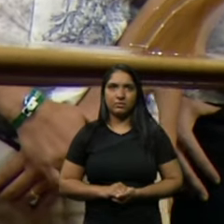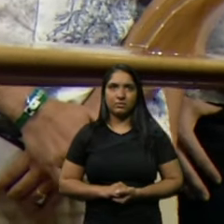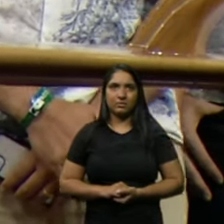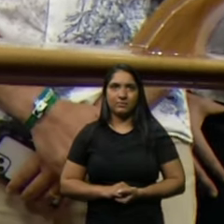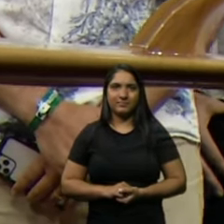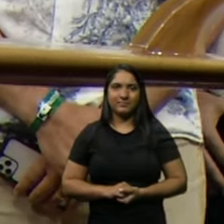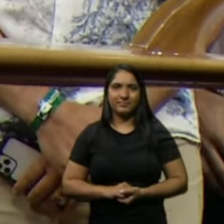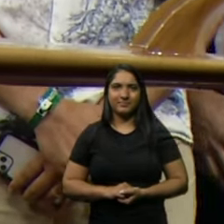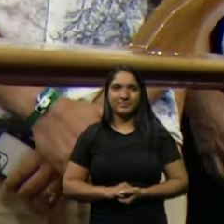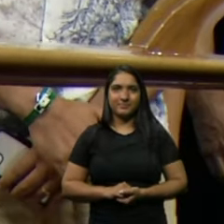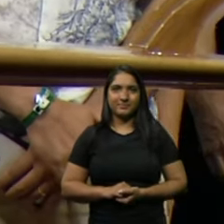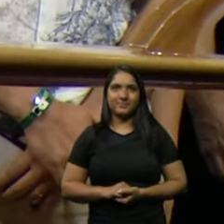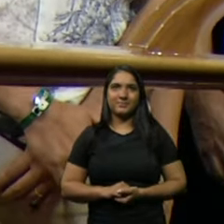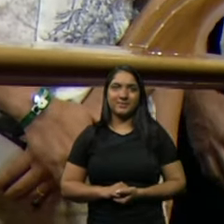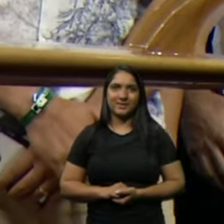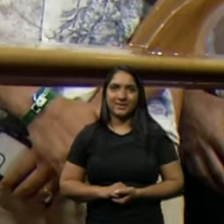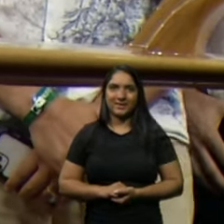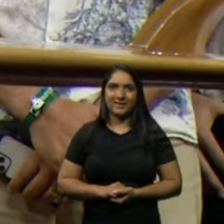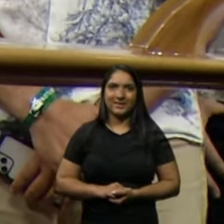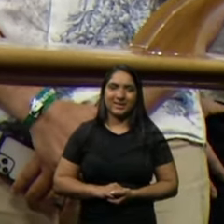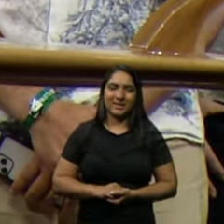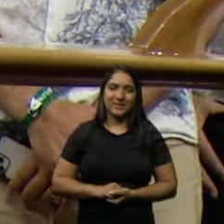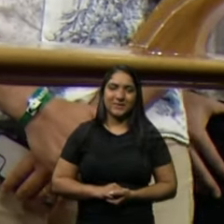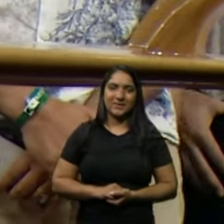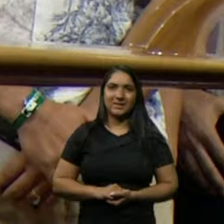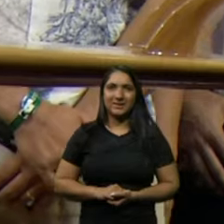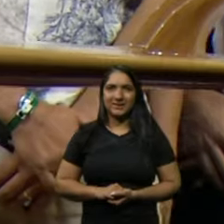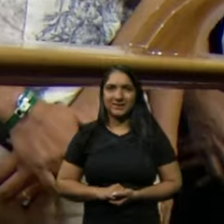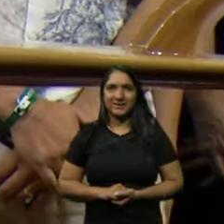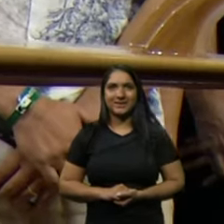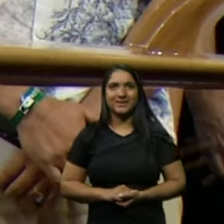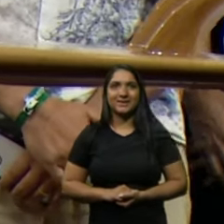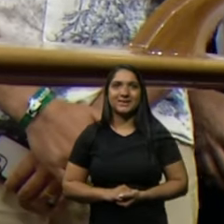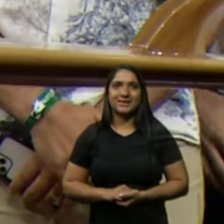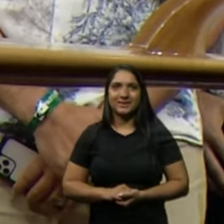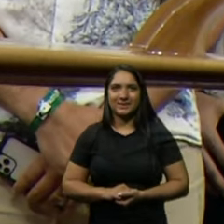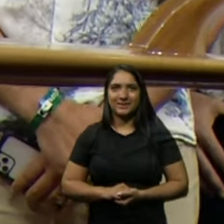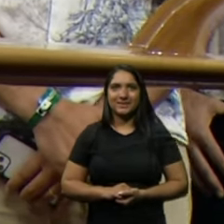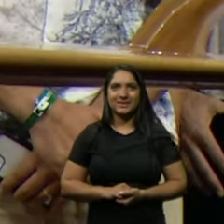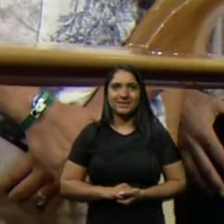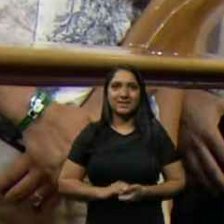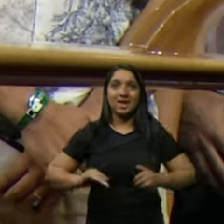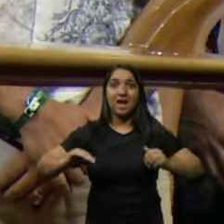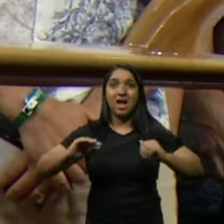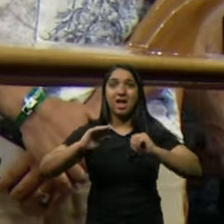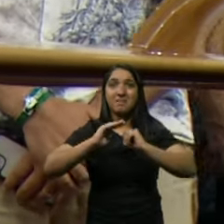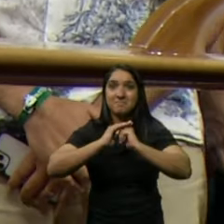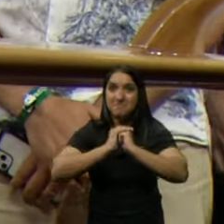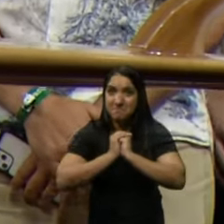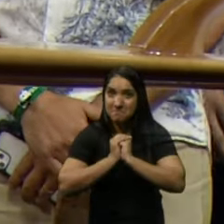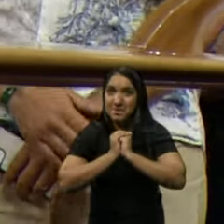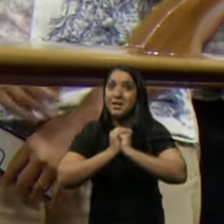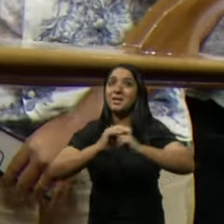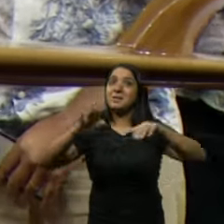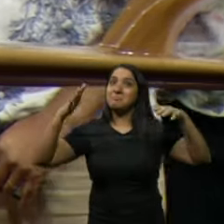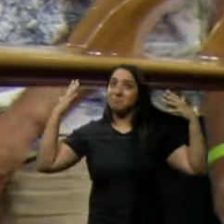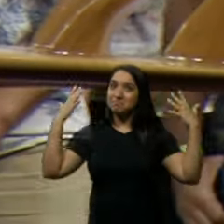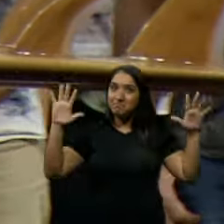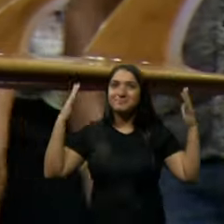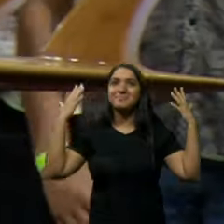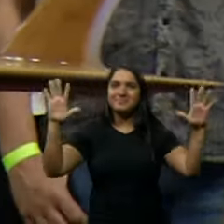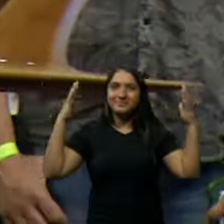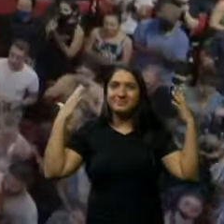ouvi o nome é que venda no Rua Amélia a